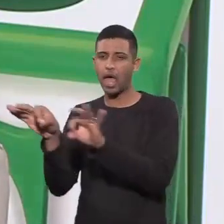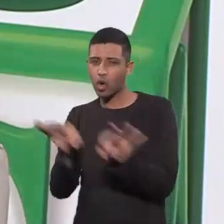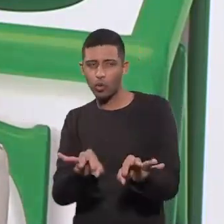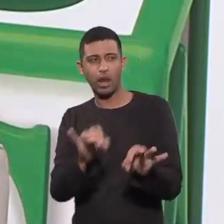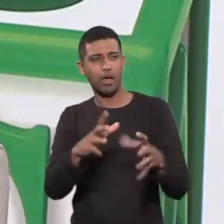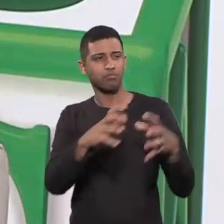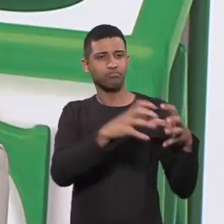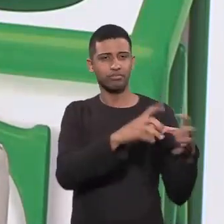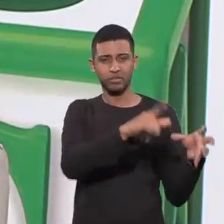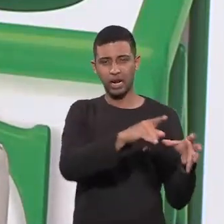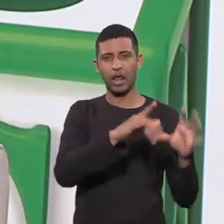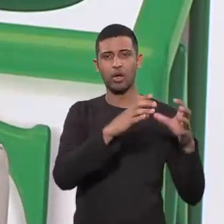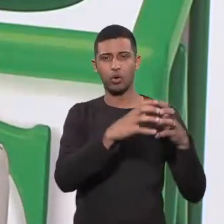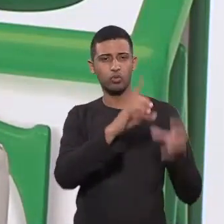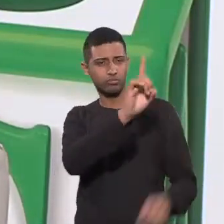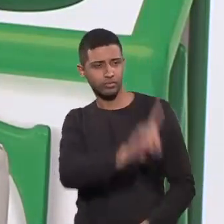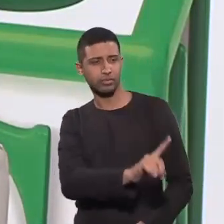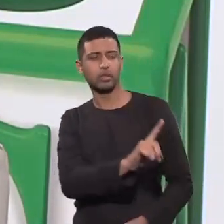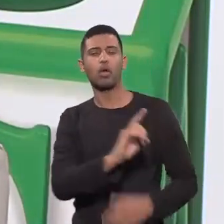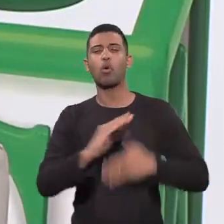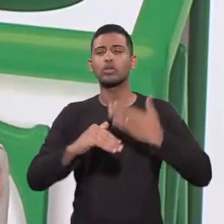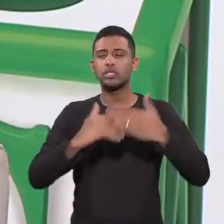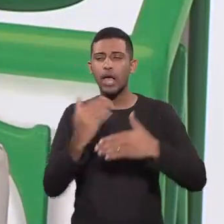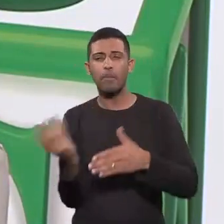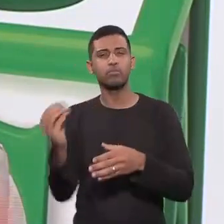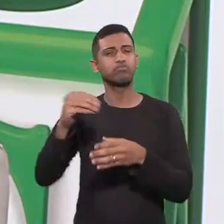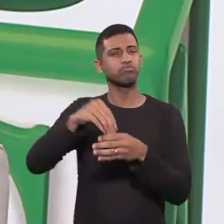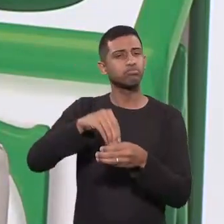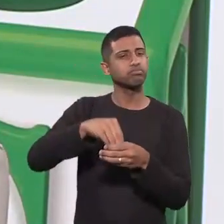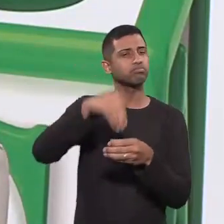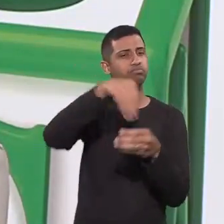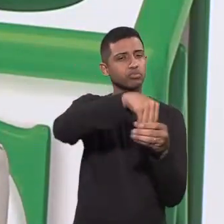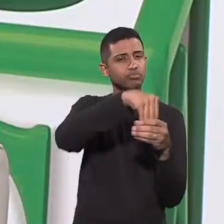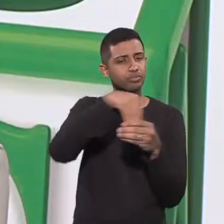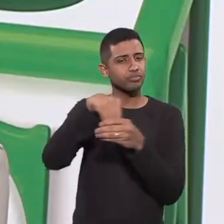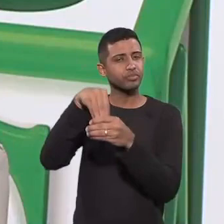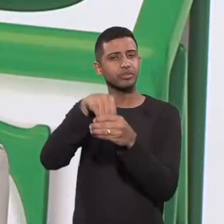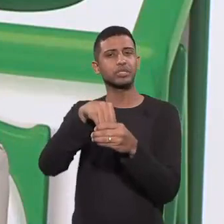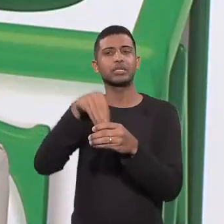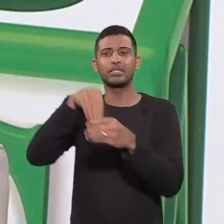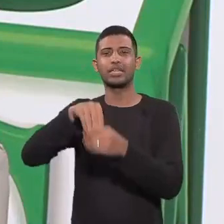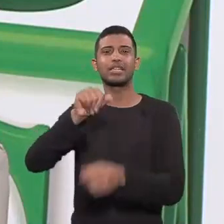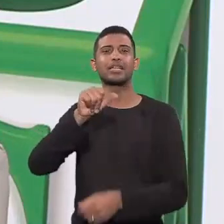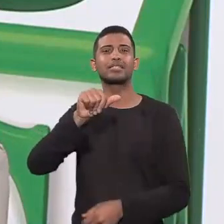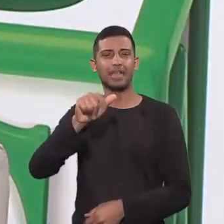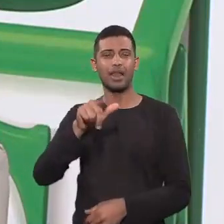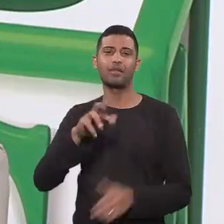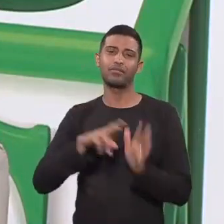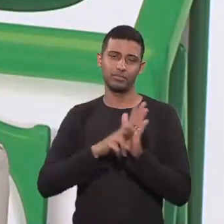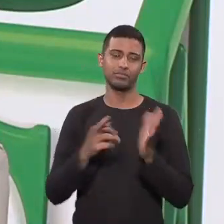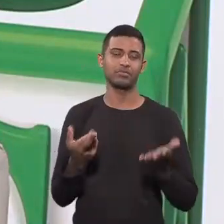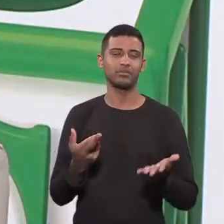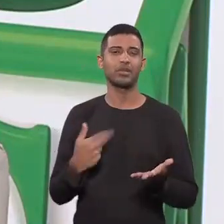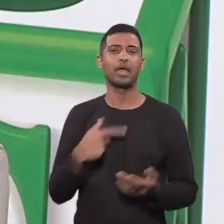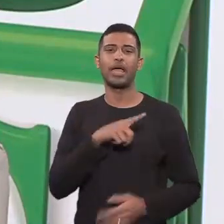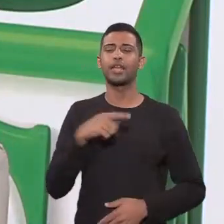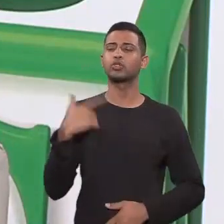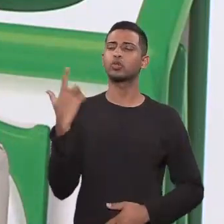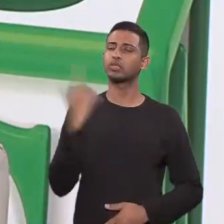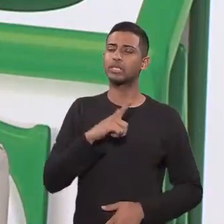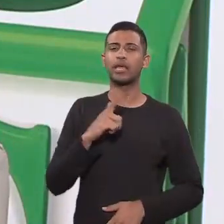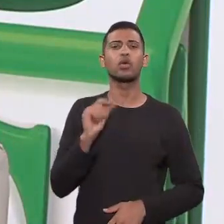ficam os especiais, e aos poucos eles estão integrando essas crianças dentro da sala regular. Certo. E eles estão